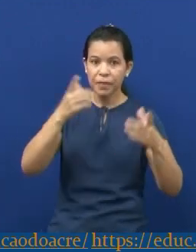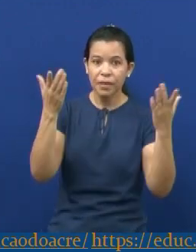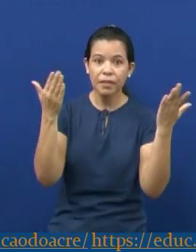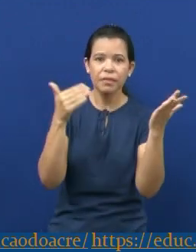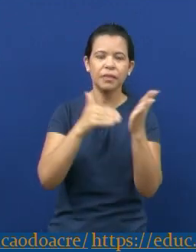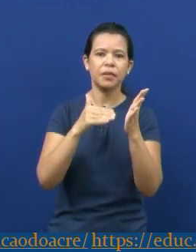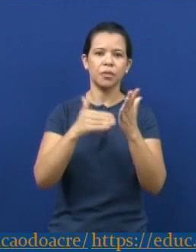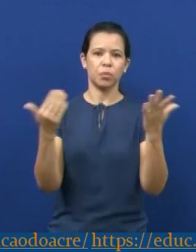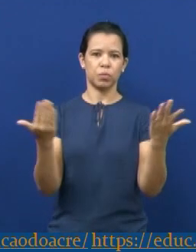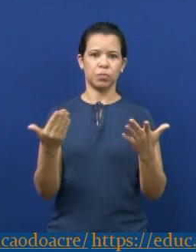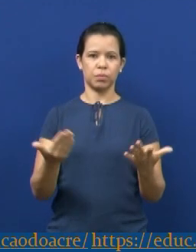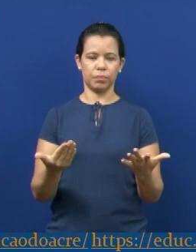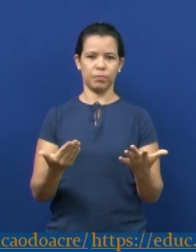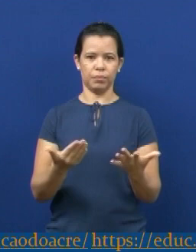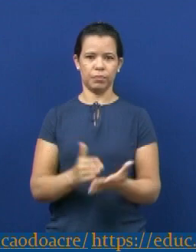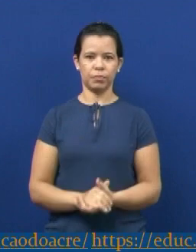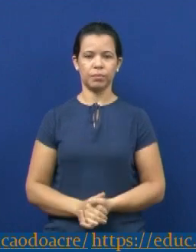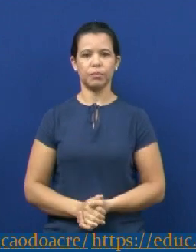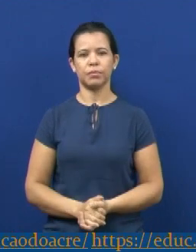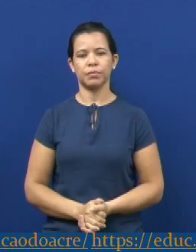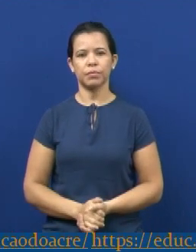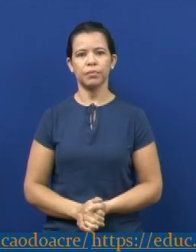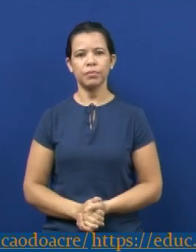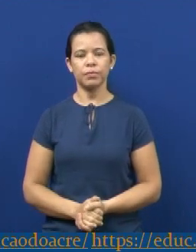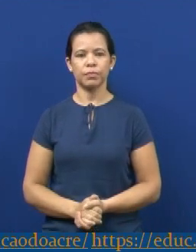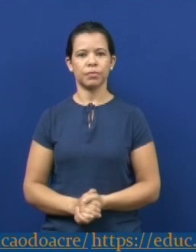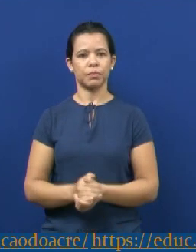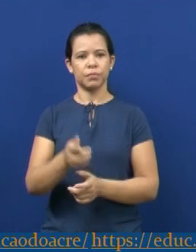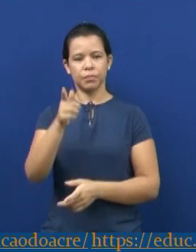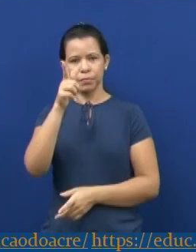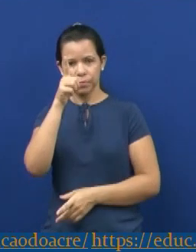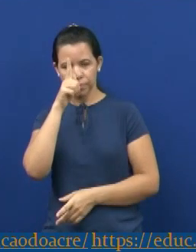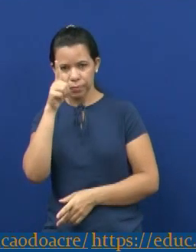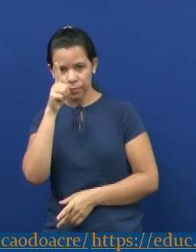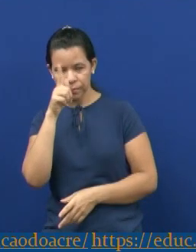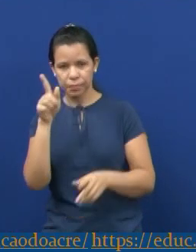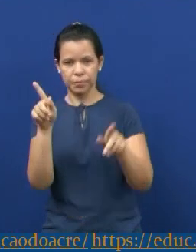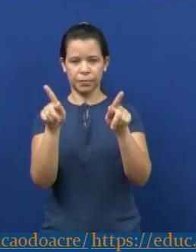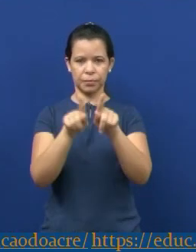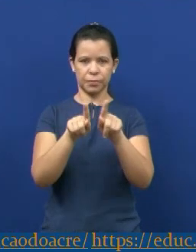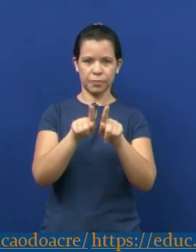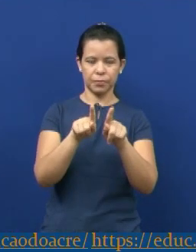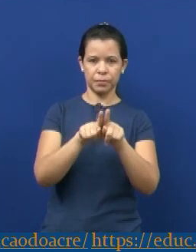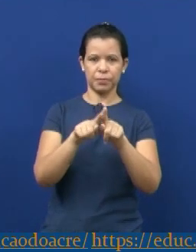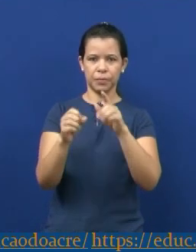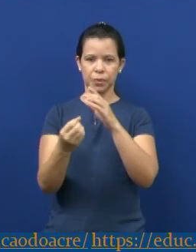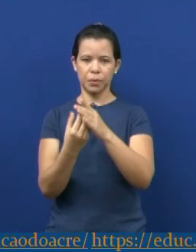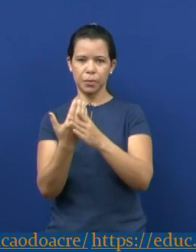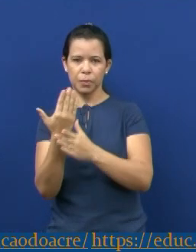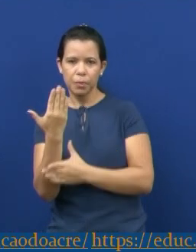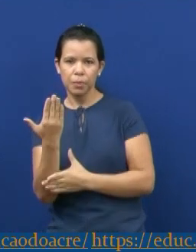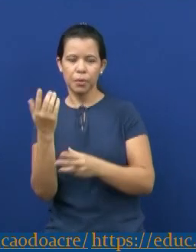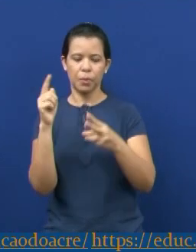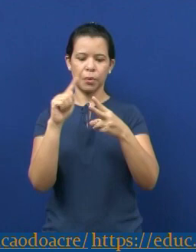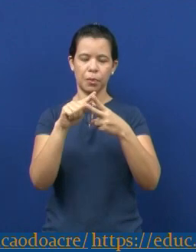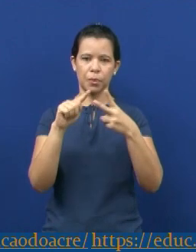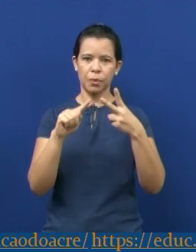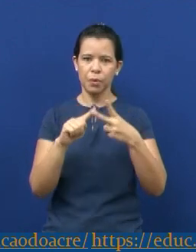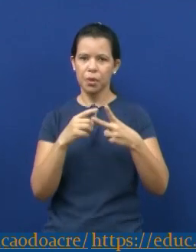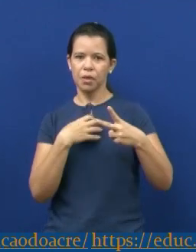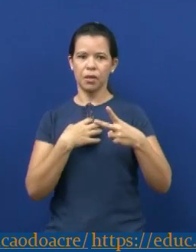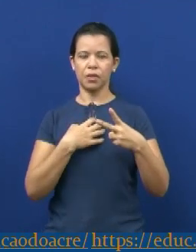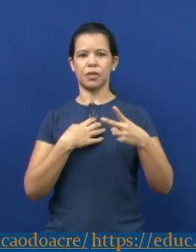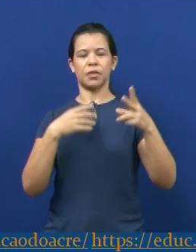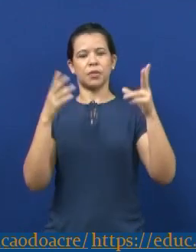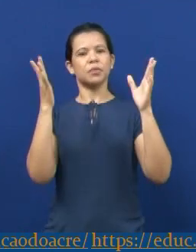mundo contemporâneo e na grécia também surge os gêneros teatrais ou seja os